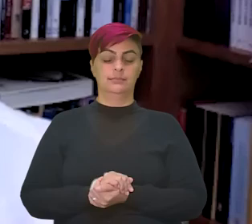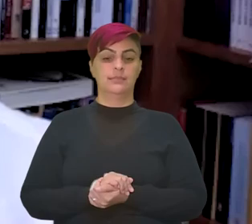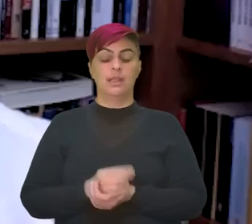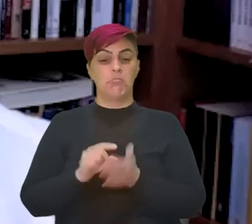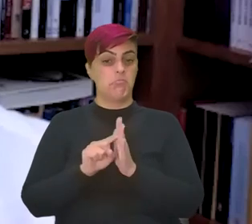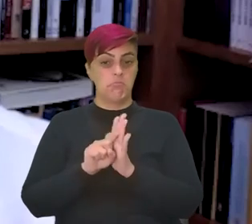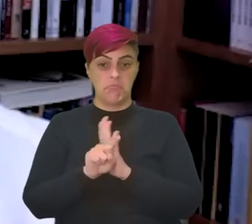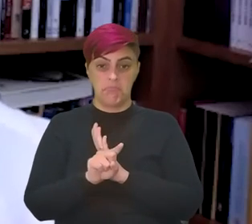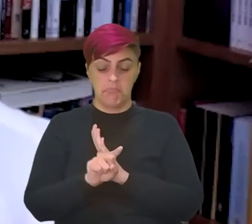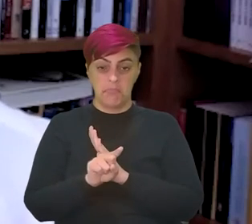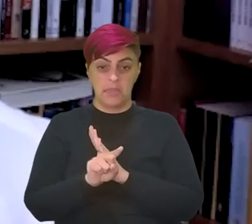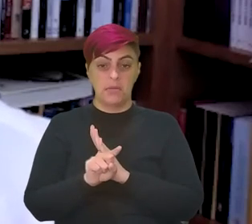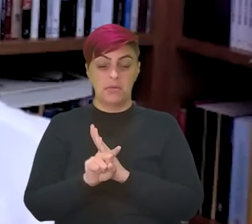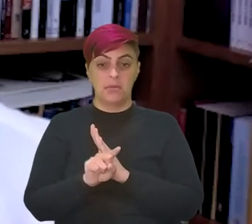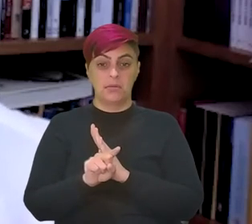Enfim, que